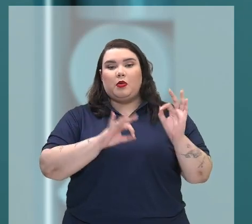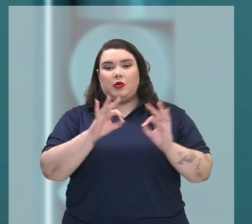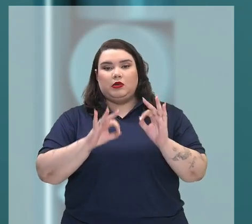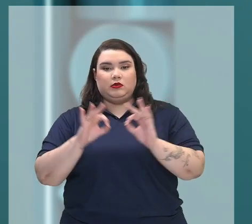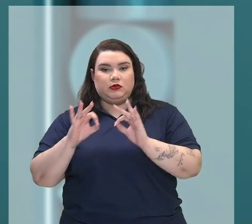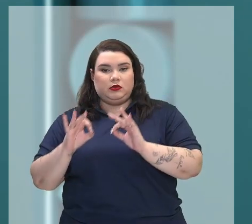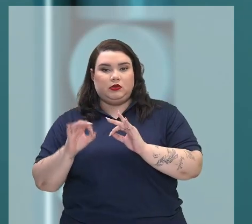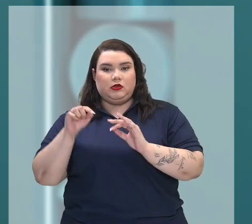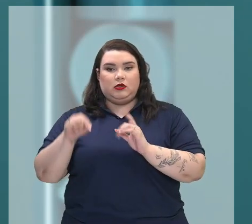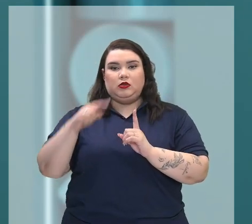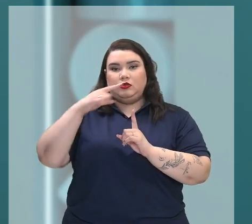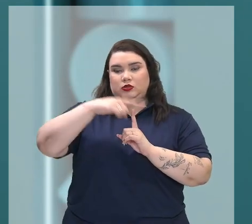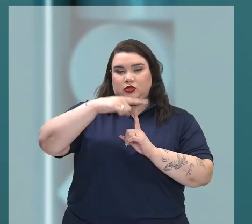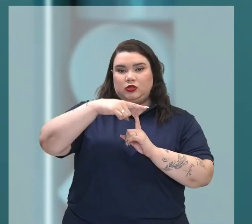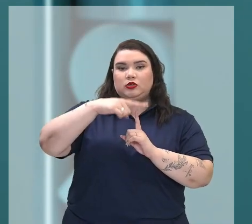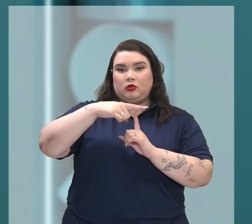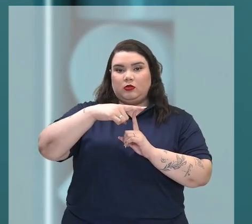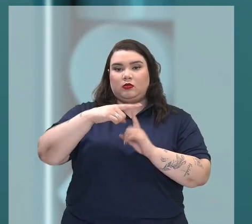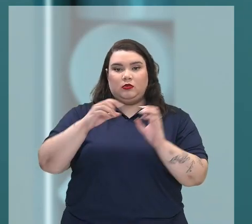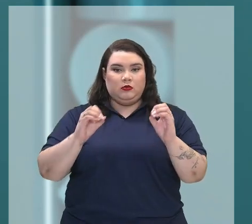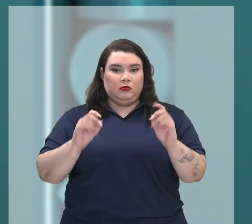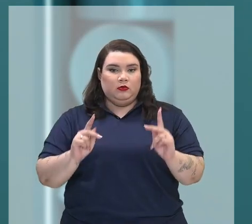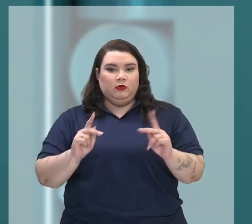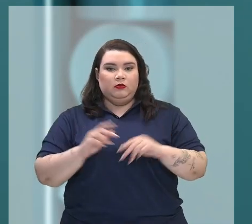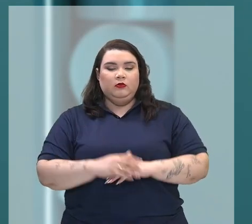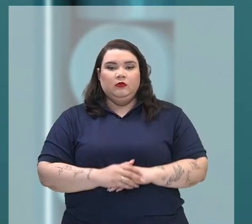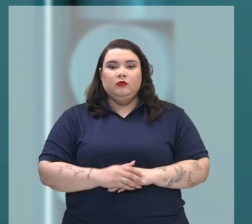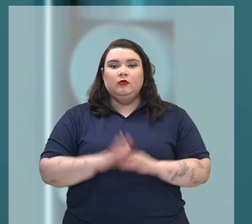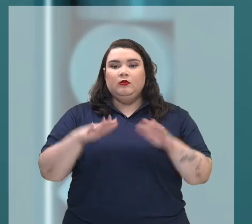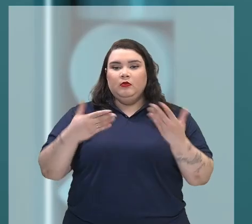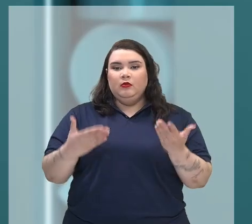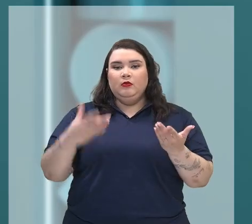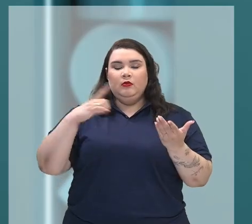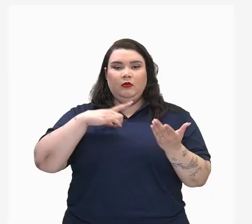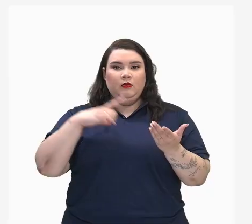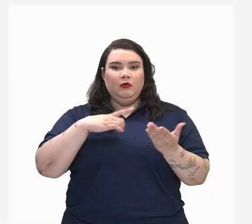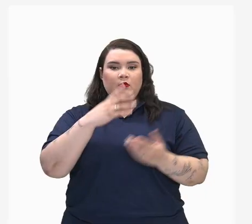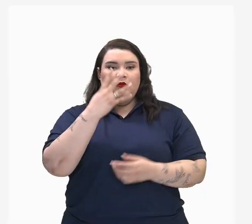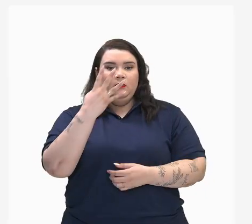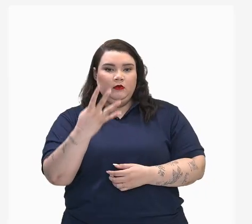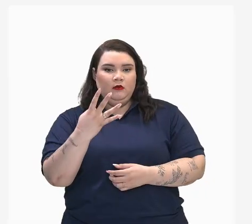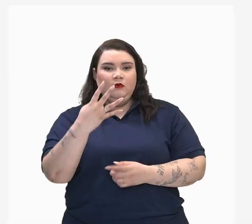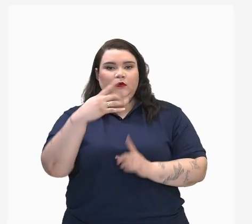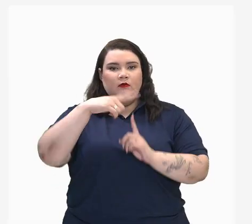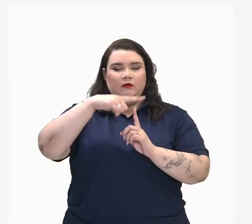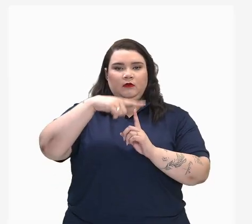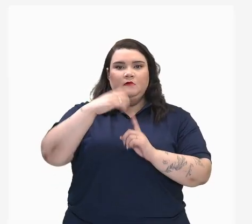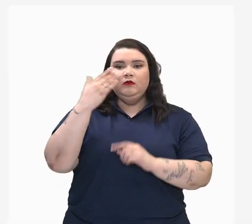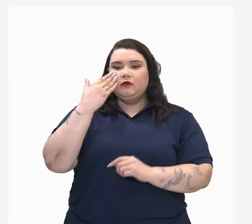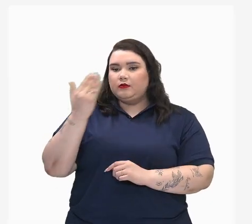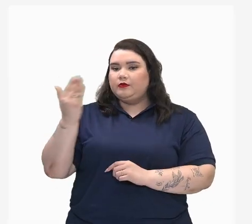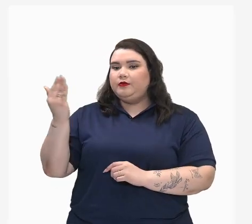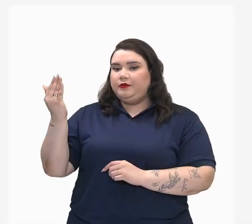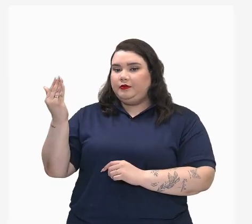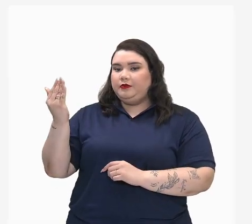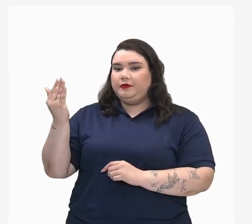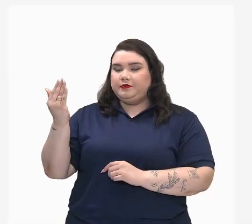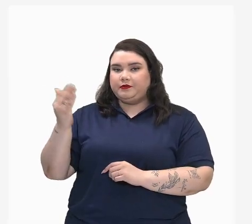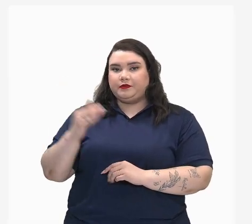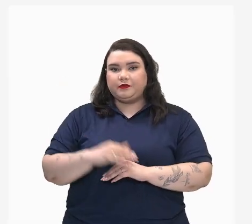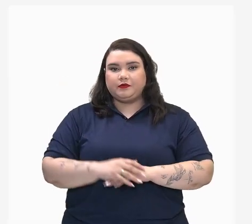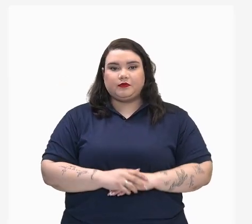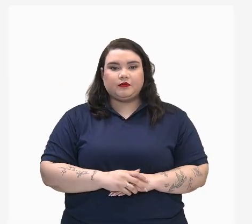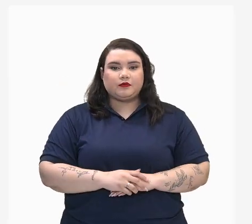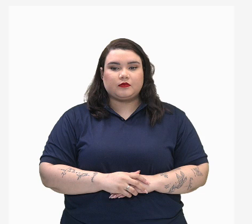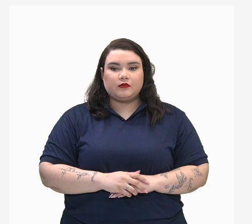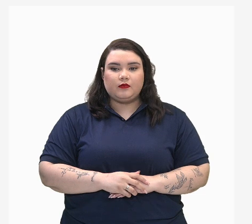nesses gêneros literários, certo? E nós temos aí 4 temáticas a serem expostas para